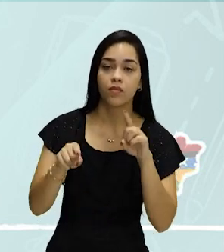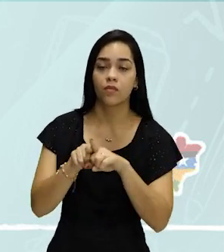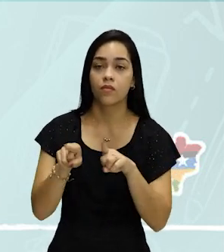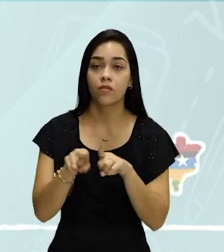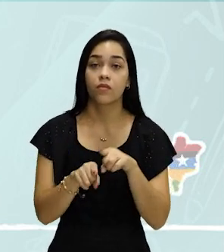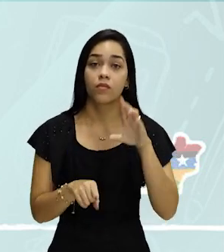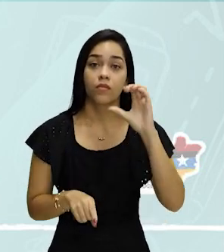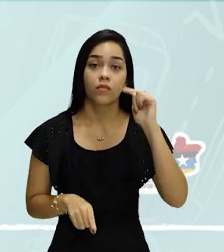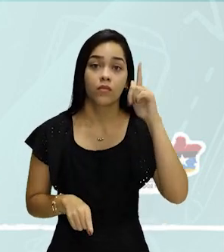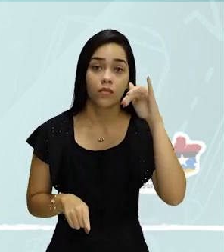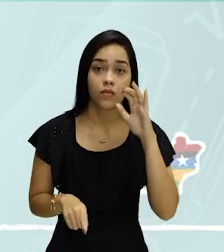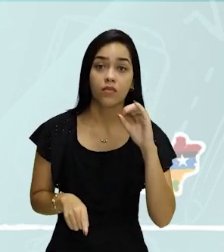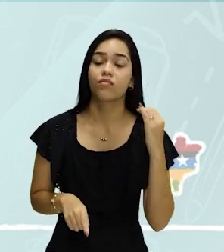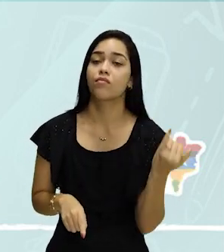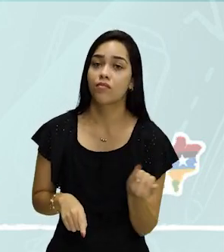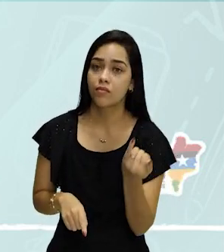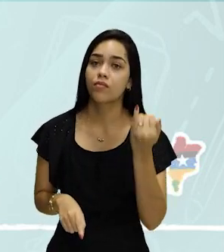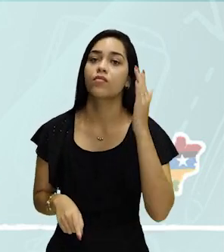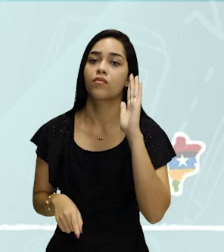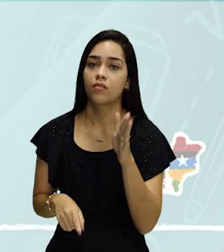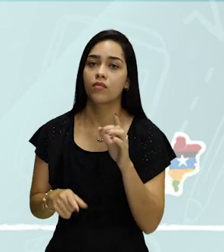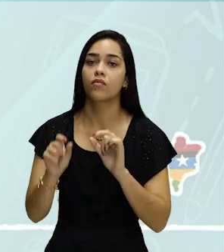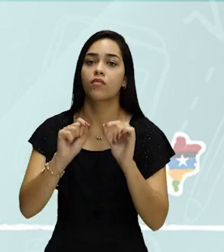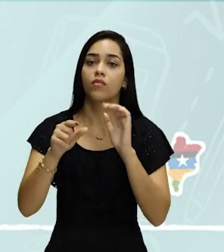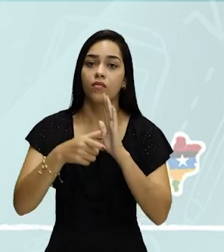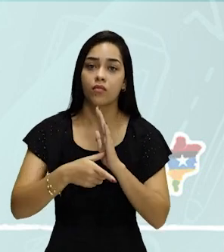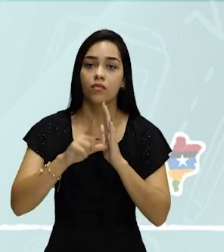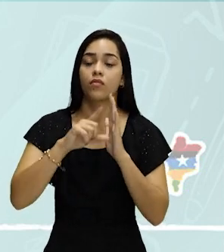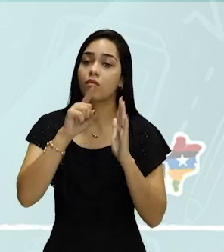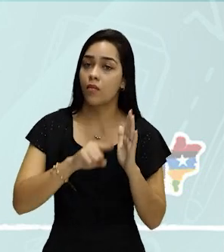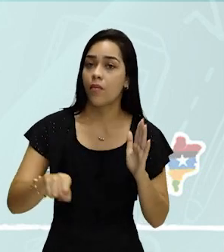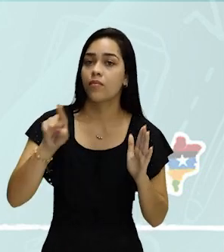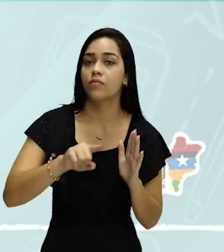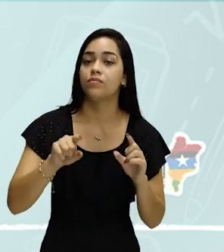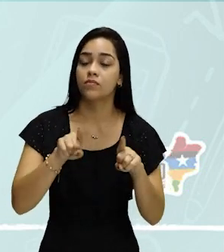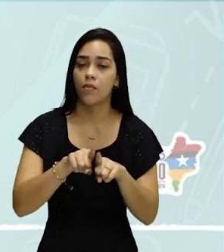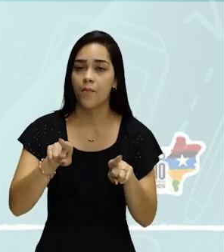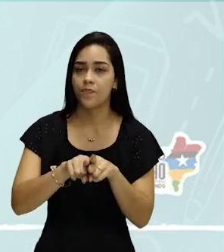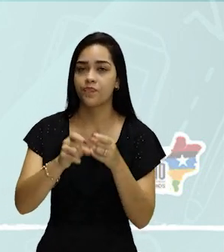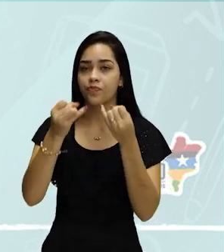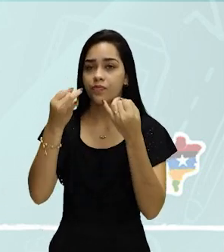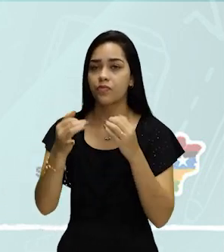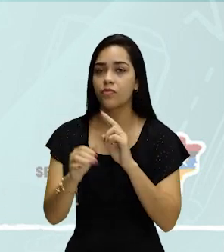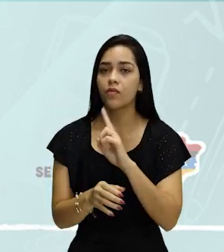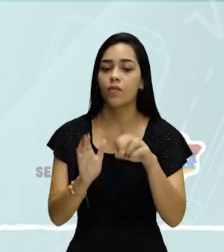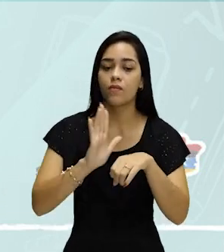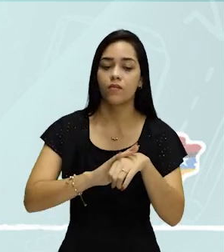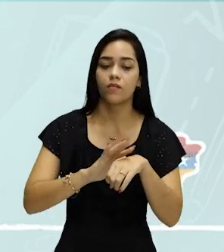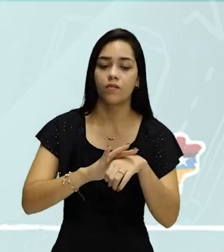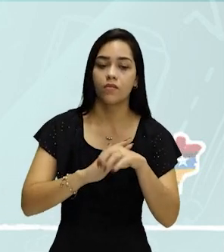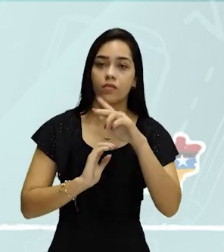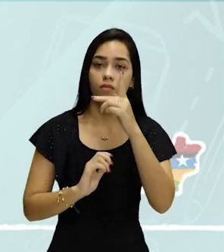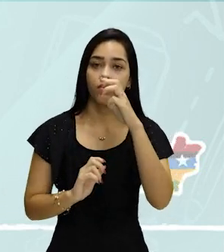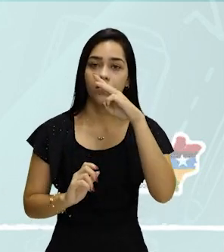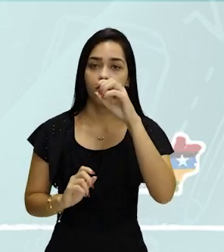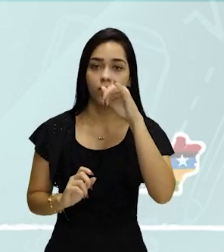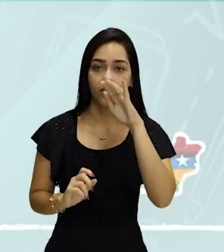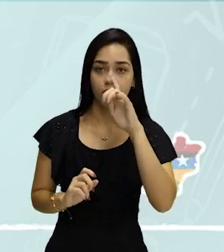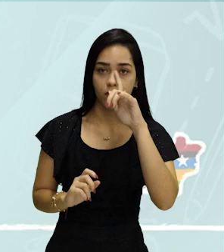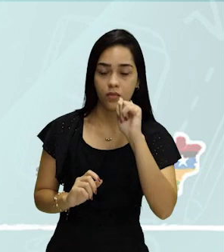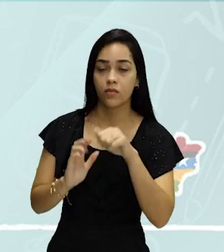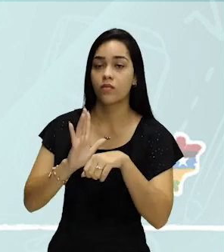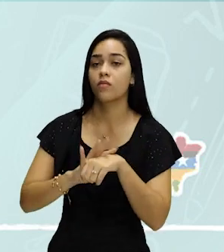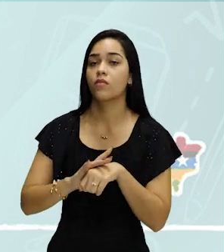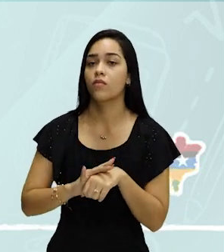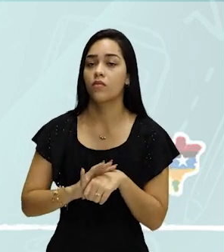Gente, o cálcio é altamente importante, eu já vou adiantando aqui para vocês. E vamos falar de uma doença chamada hemofilia, tá? Que é uma